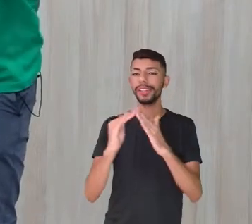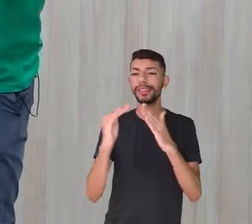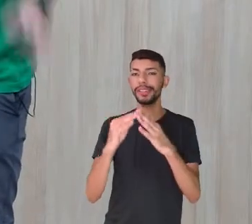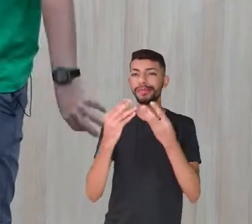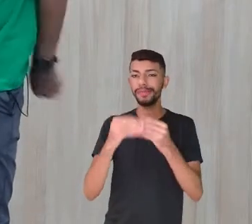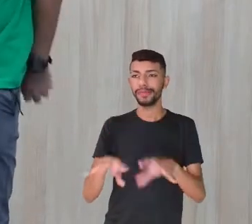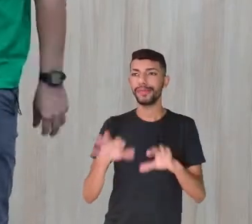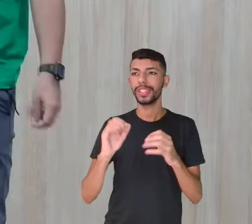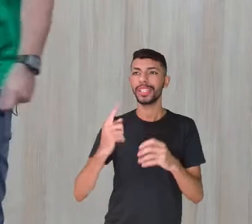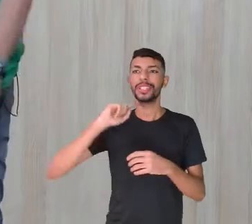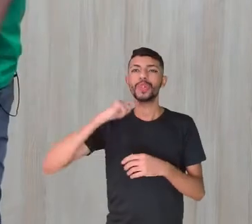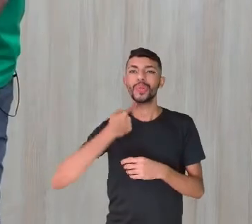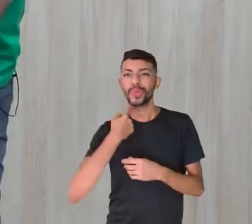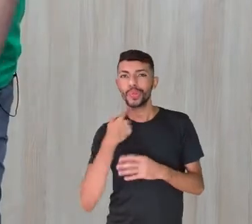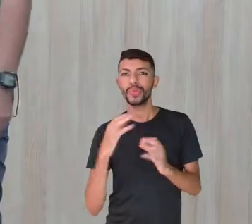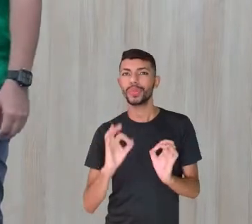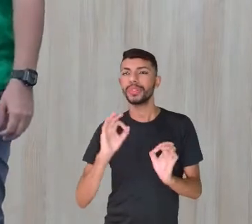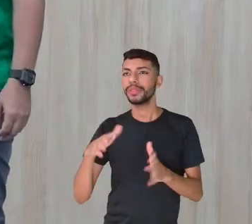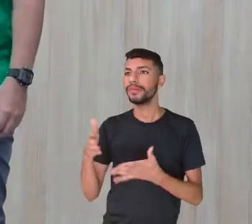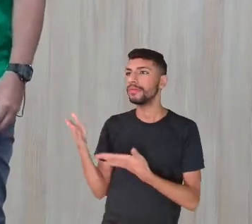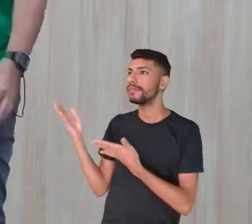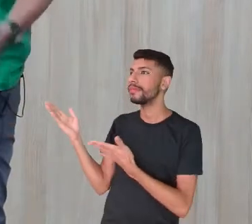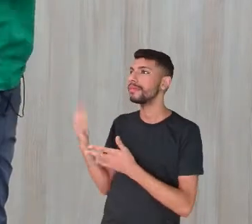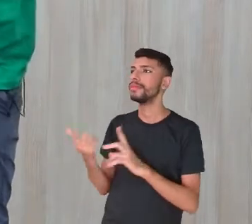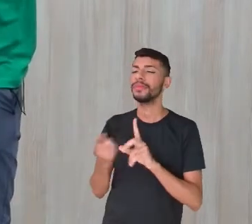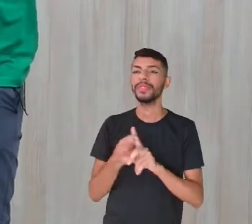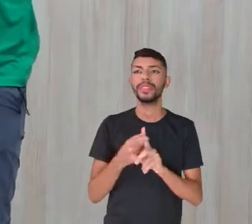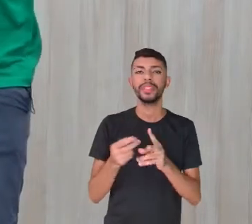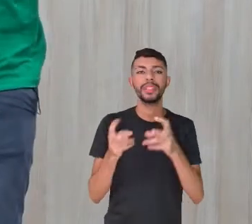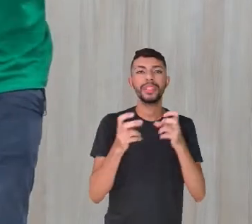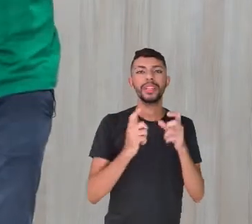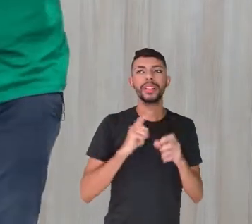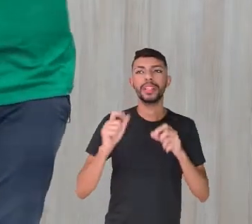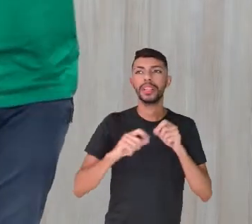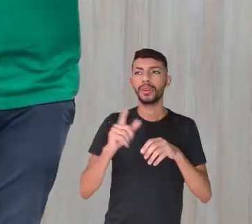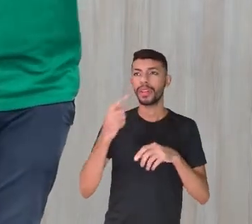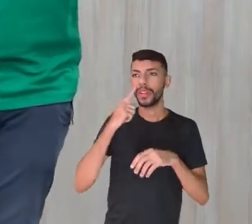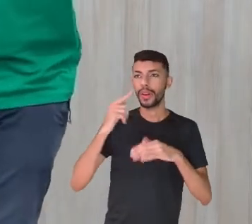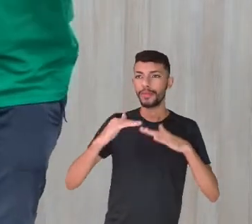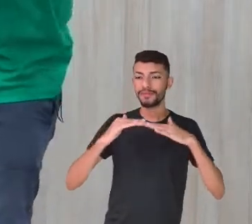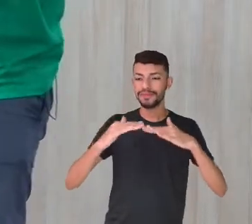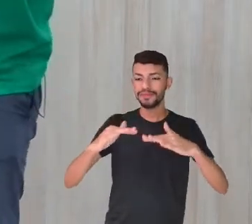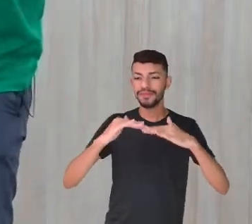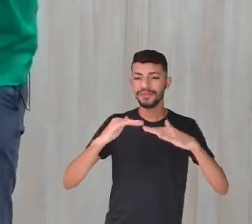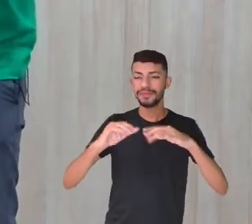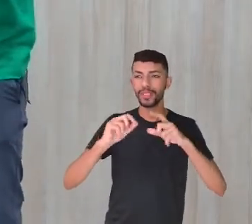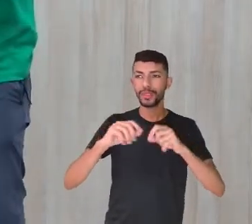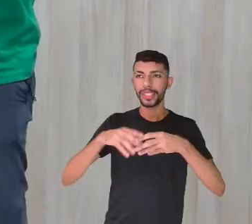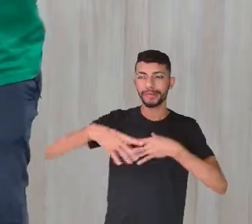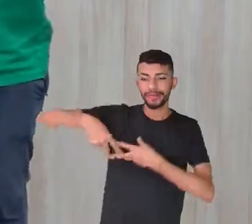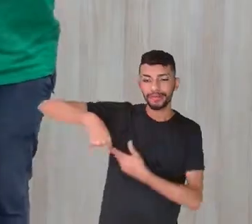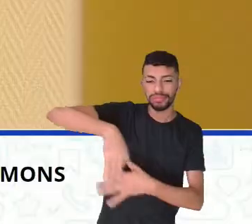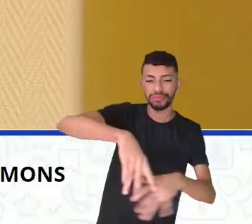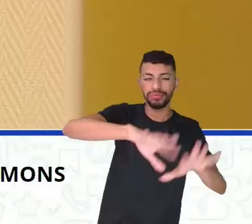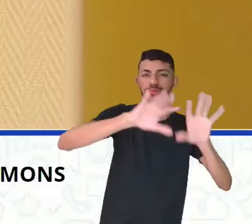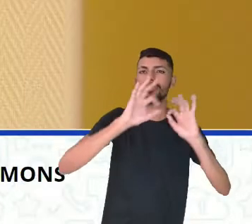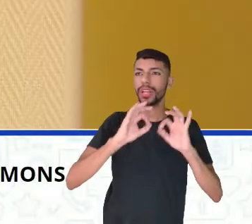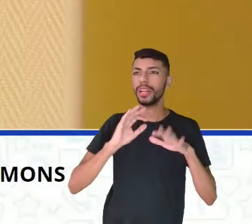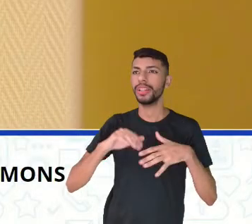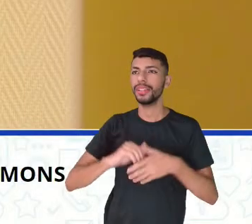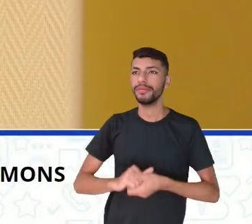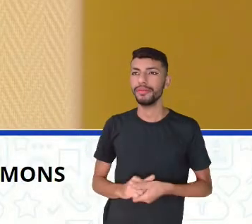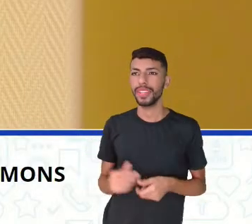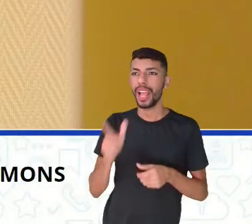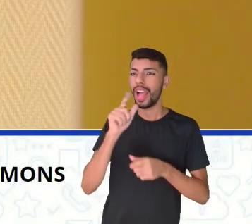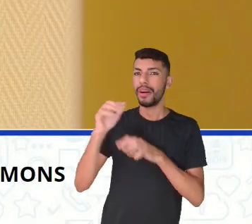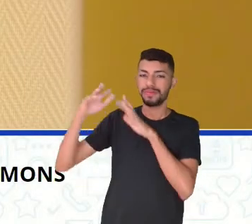de lama, né? Ali atrás, se você observar, o relevo tá todo, ó, foi todo levado aí, né, professor? Isso